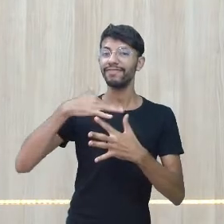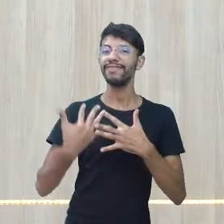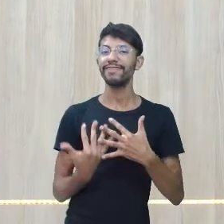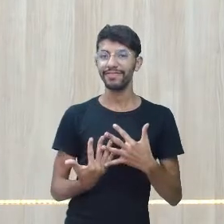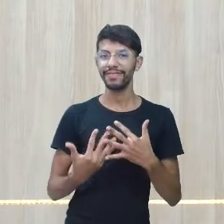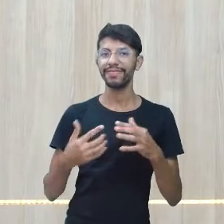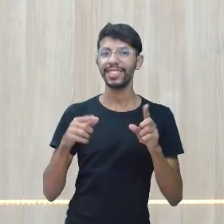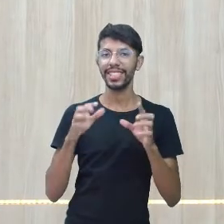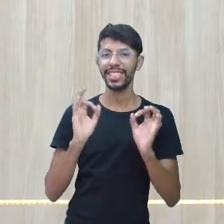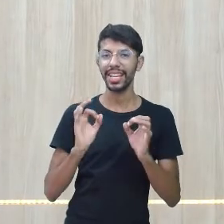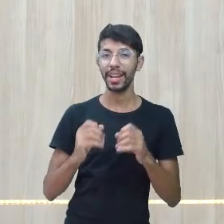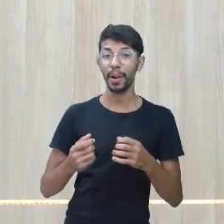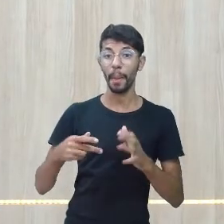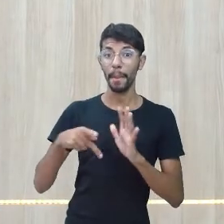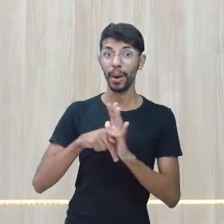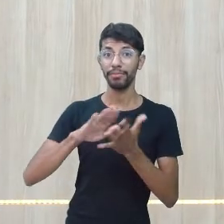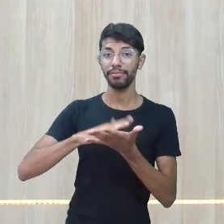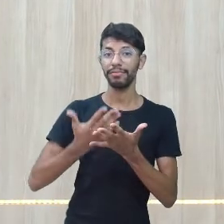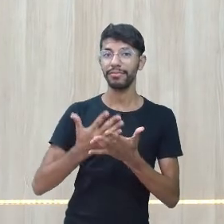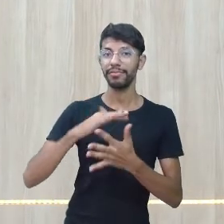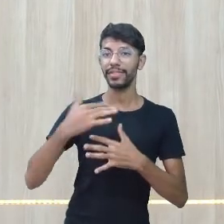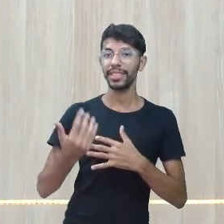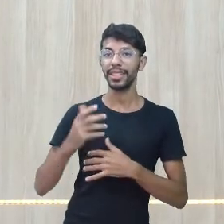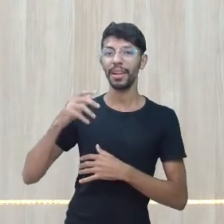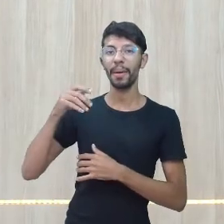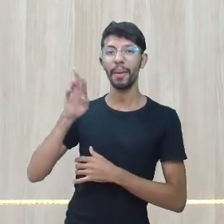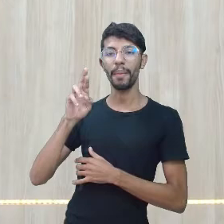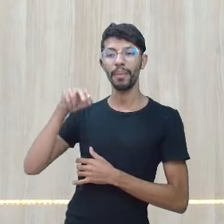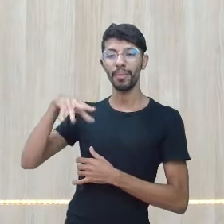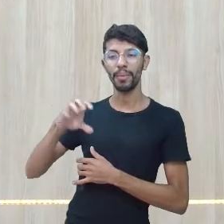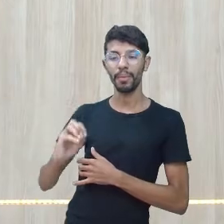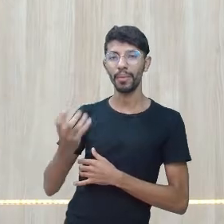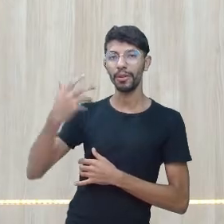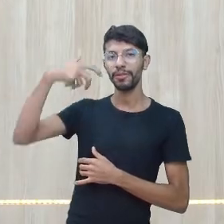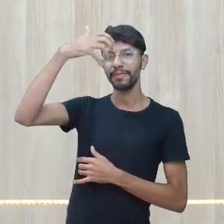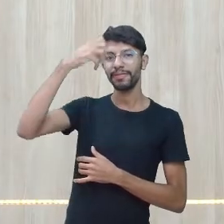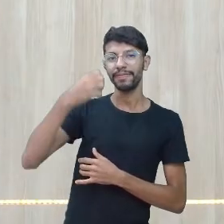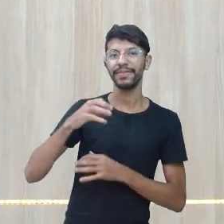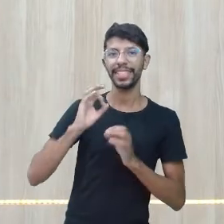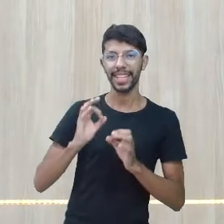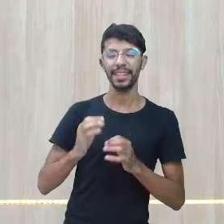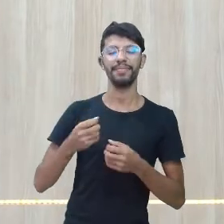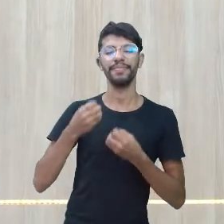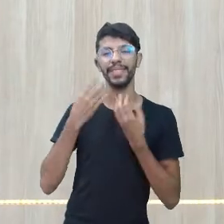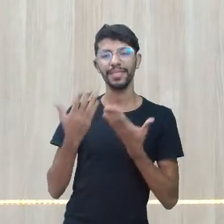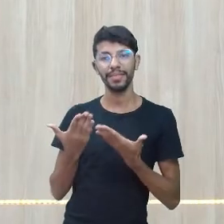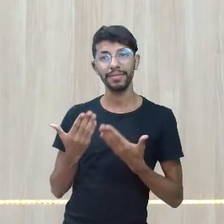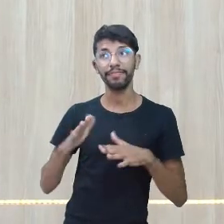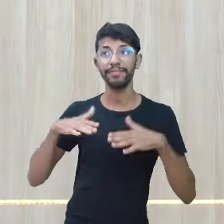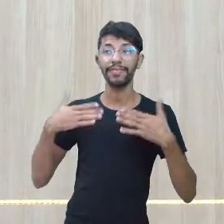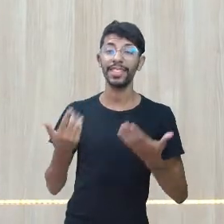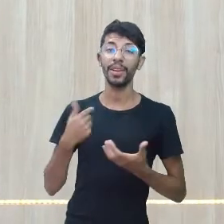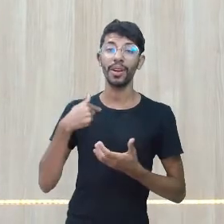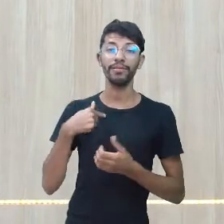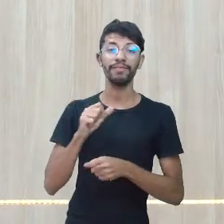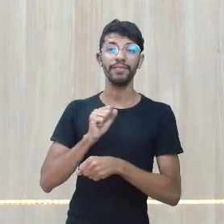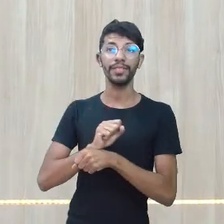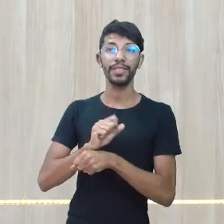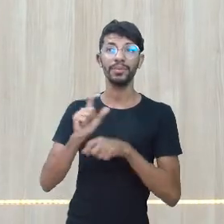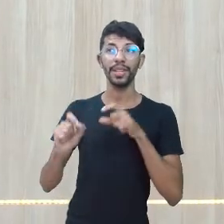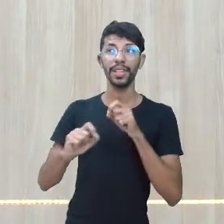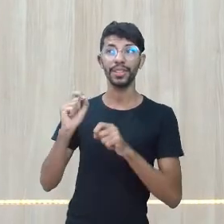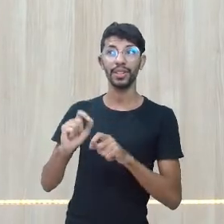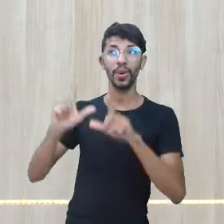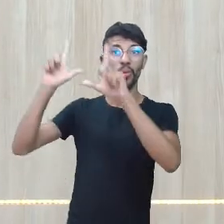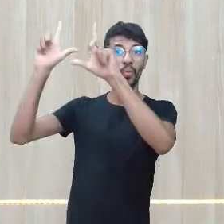brasileira de sinais pelo nosso querido intérprete Bruno. Seja bem-vindo, Bruno. Então, assim, eu estava esperando aparecer aqui